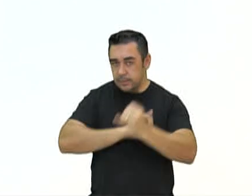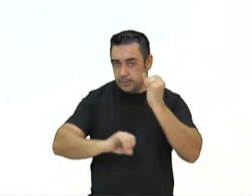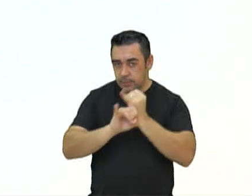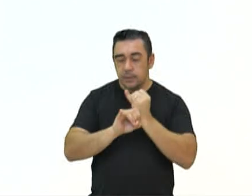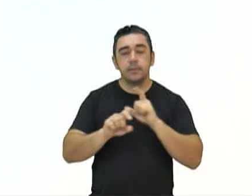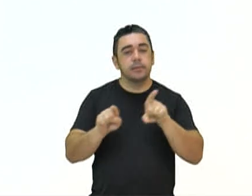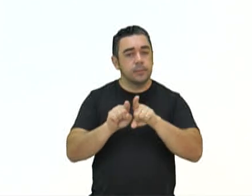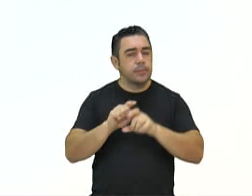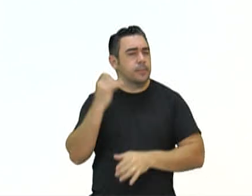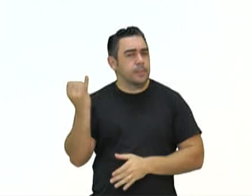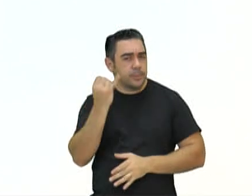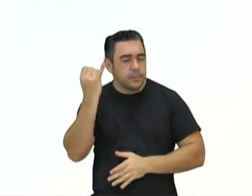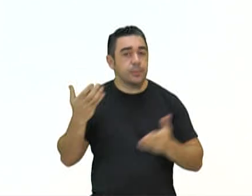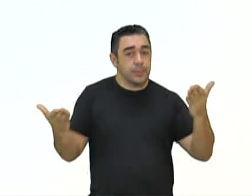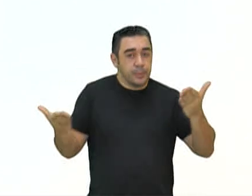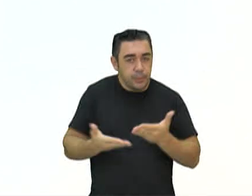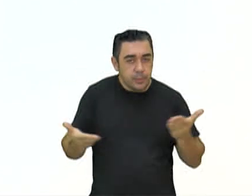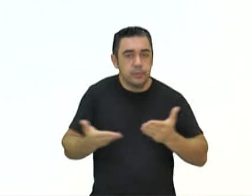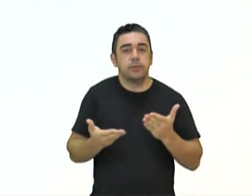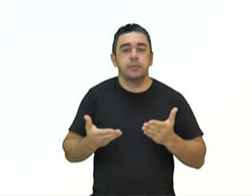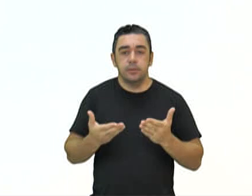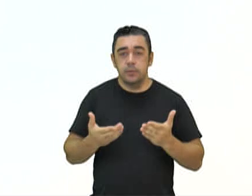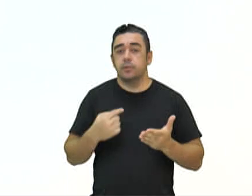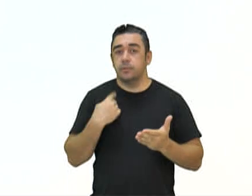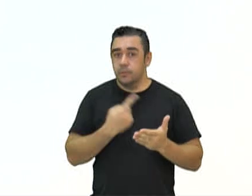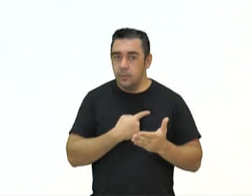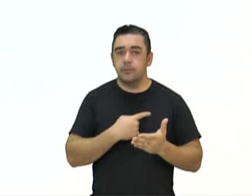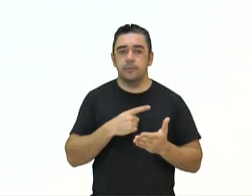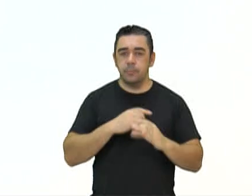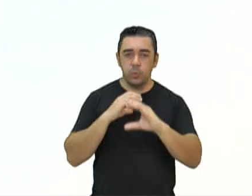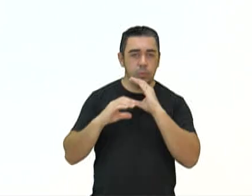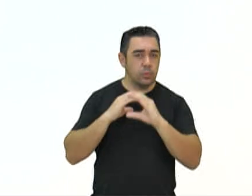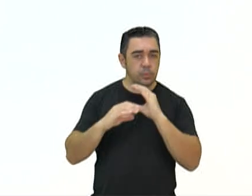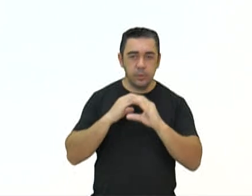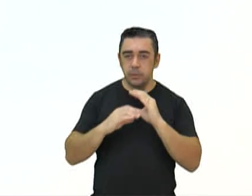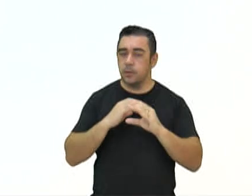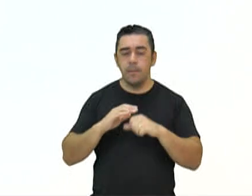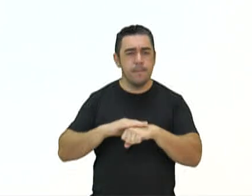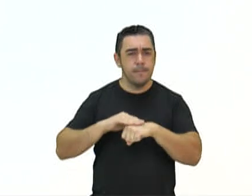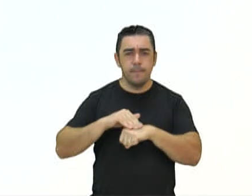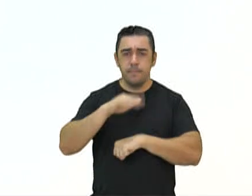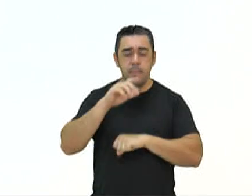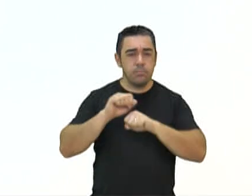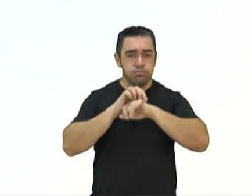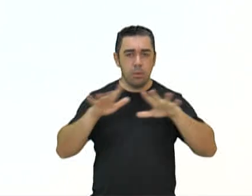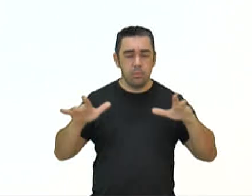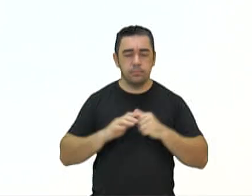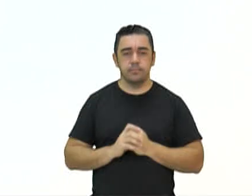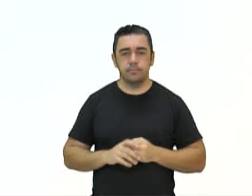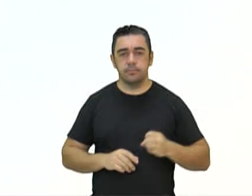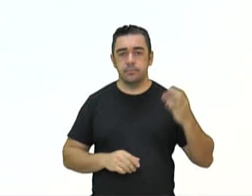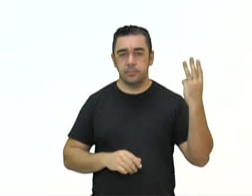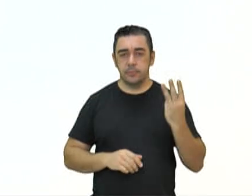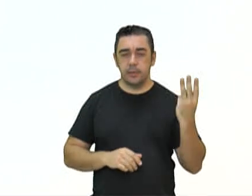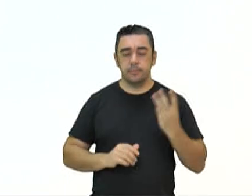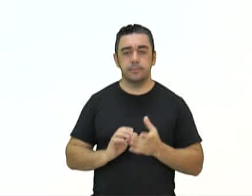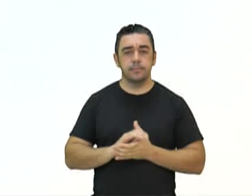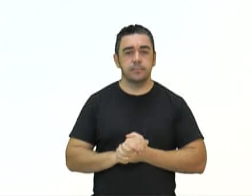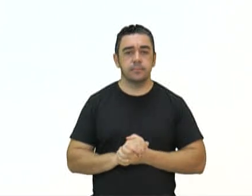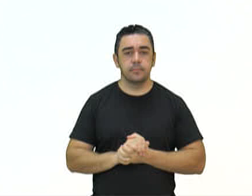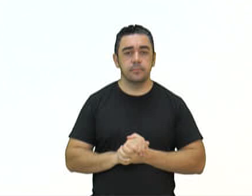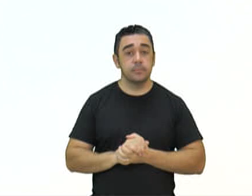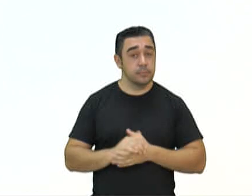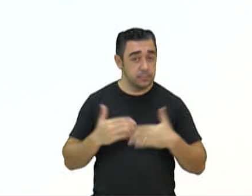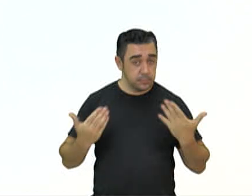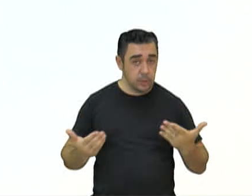é tão importante nos dias de hoje que se tornou um dos meios de comunicação que mais ganha espaço. Número 3.